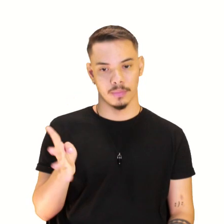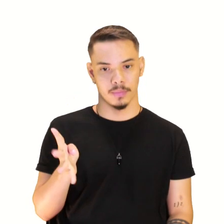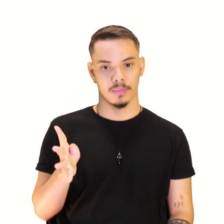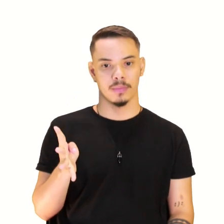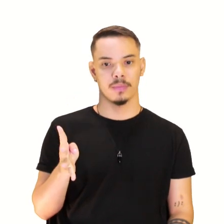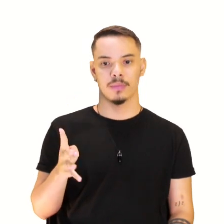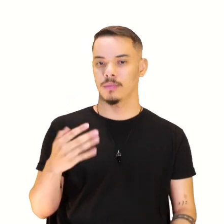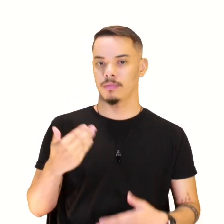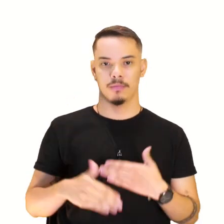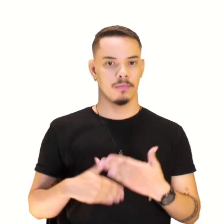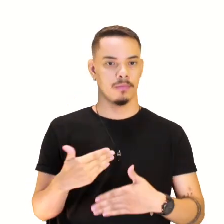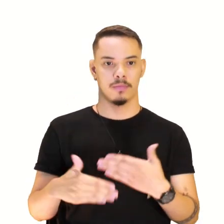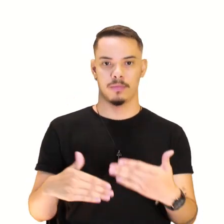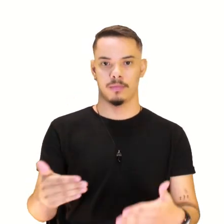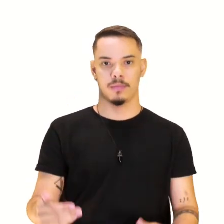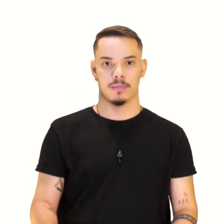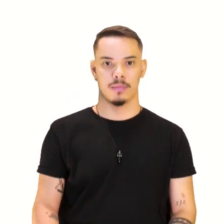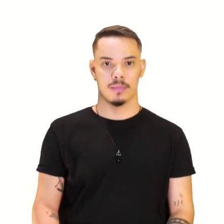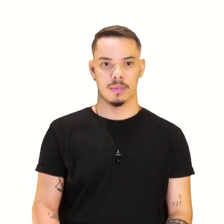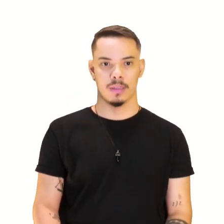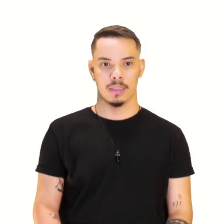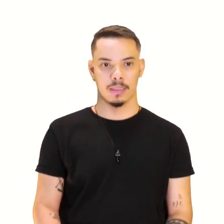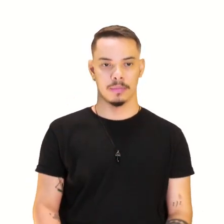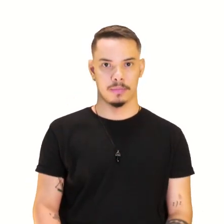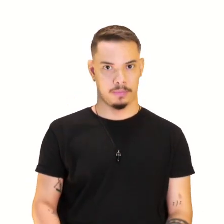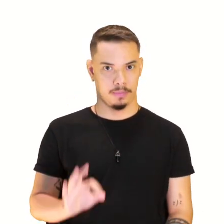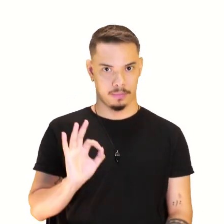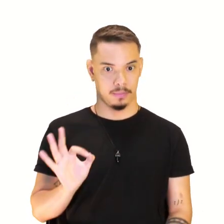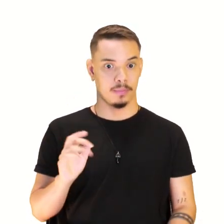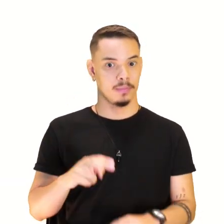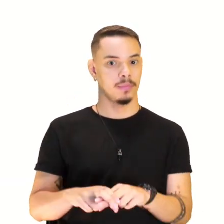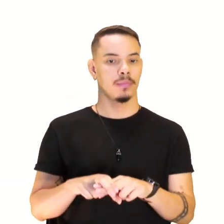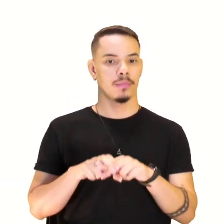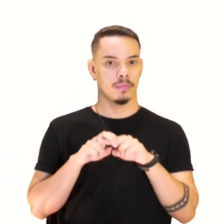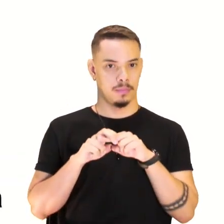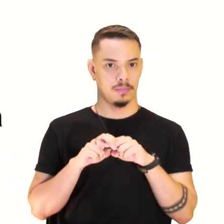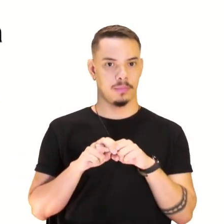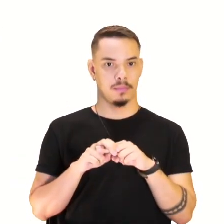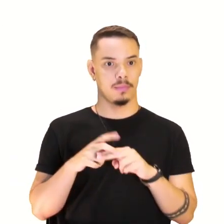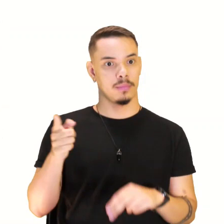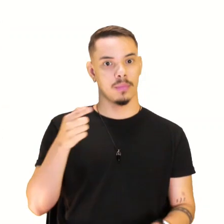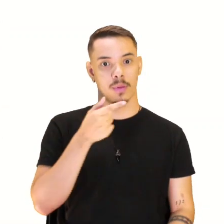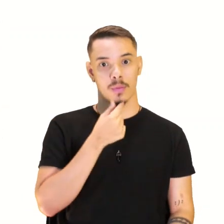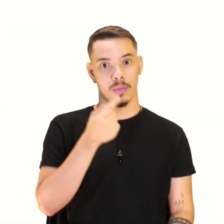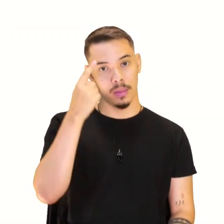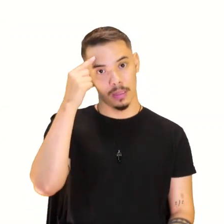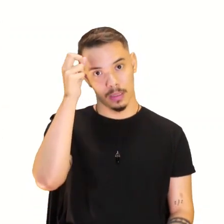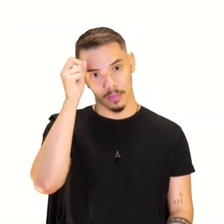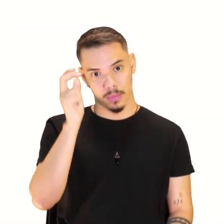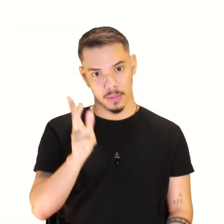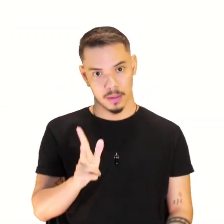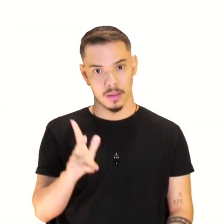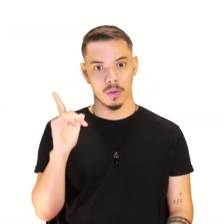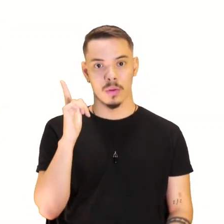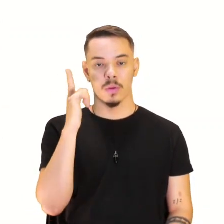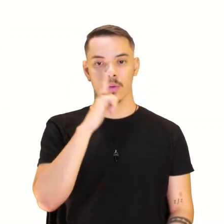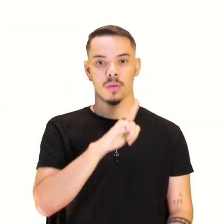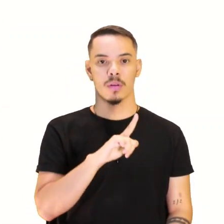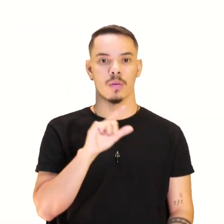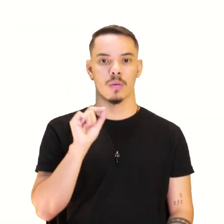assim por diante, né? Com isso, o Zezinho, menino esperto, conseguiu guardar,